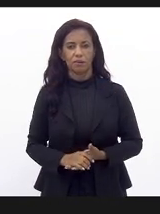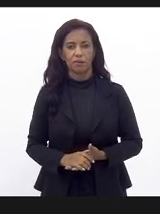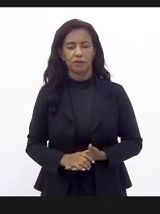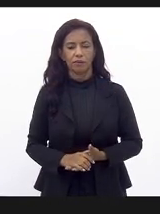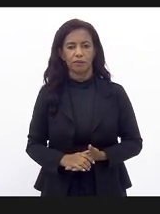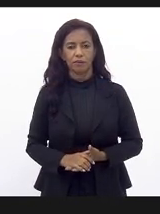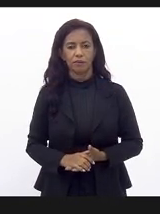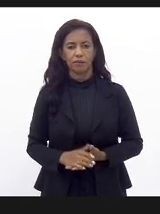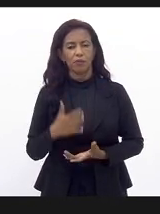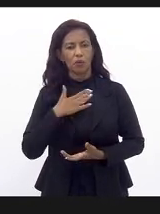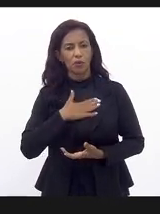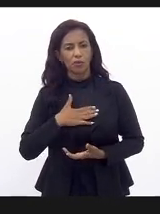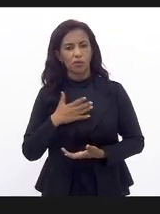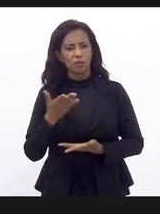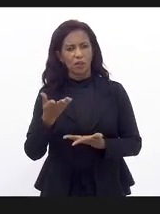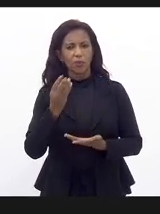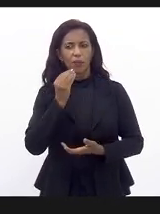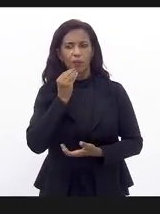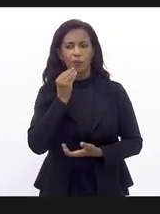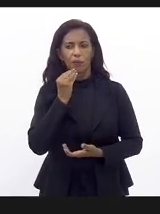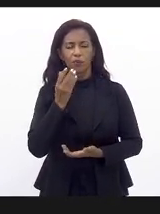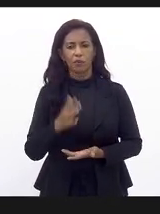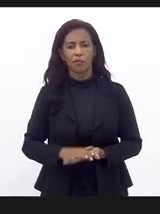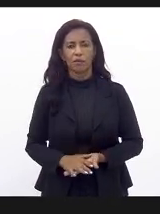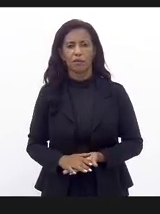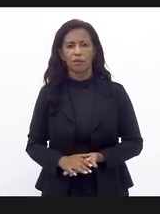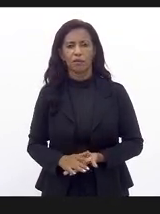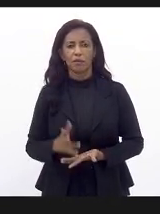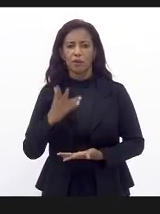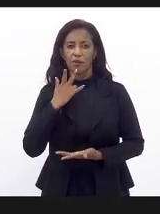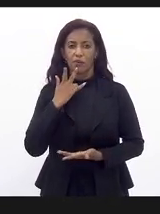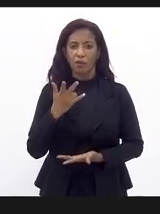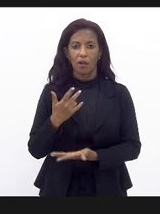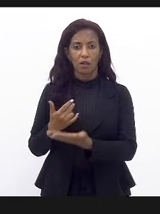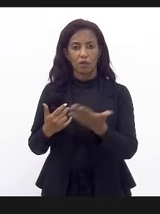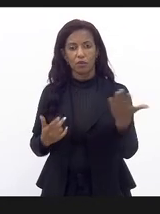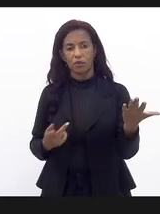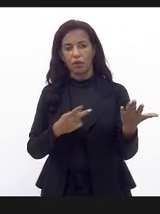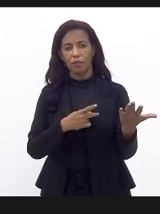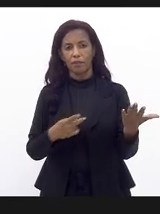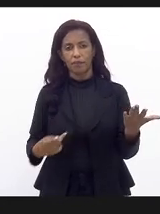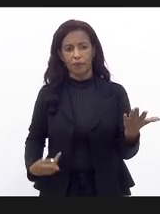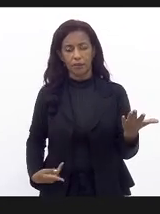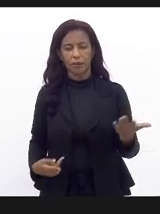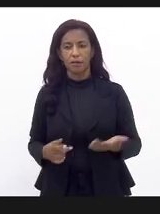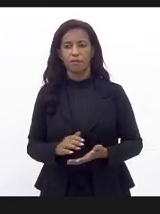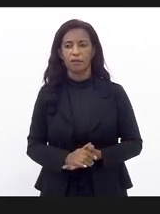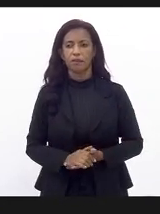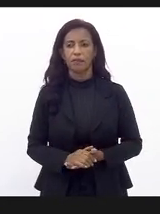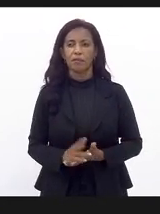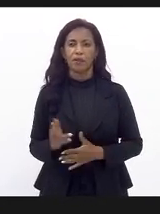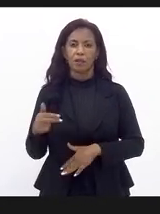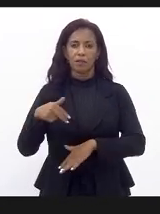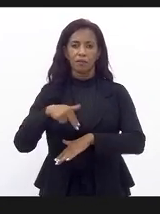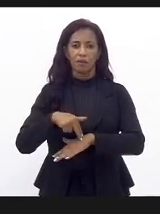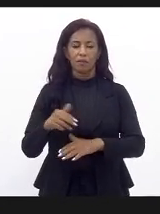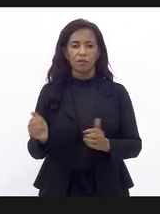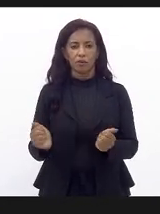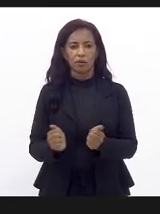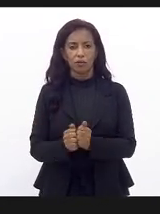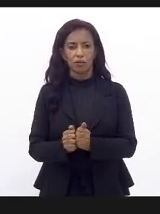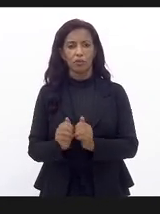que Vossa Excelência pudesse transmitir não só ao presidente André Siciliano, que vai estar